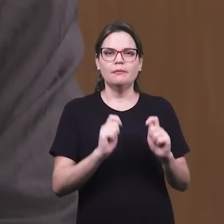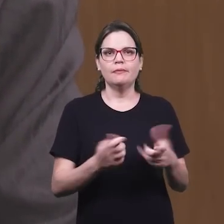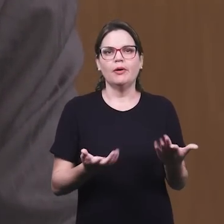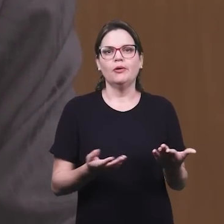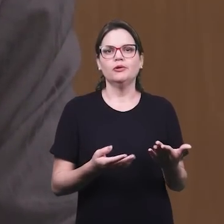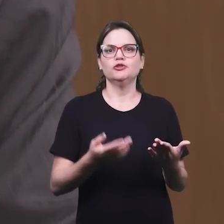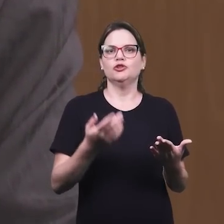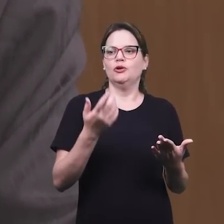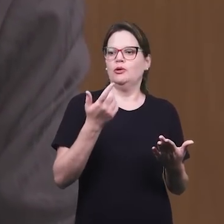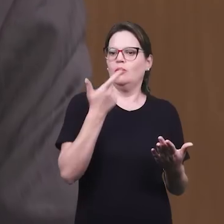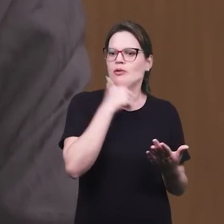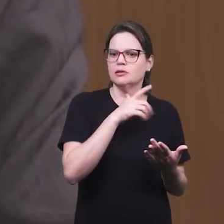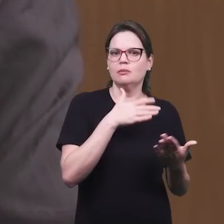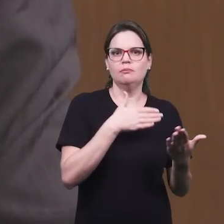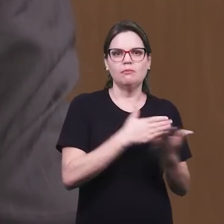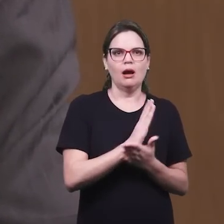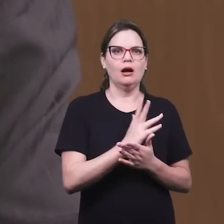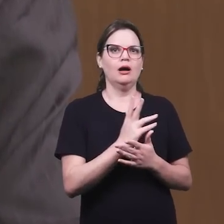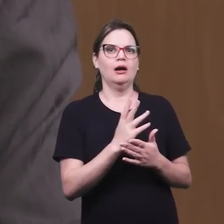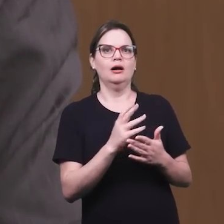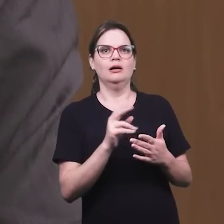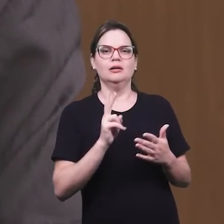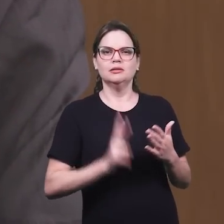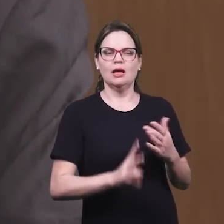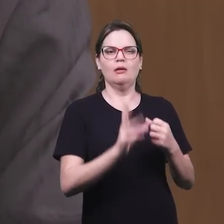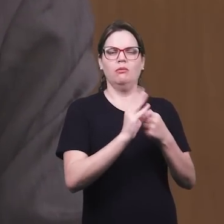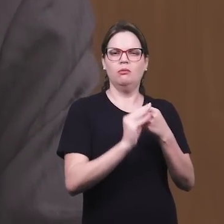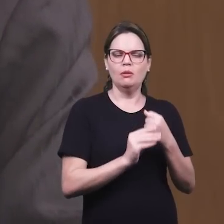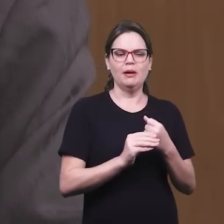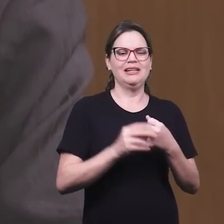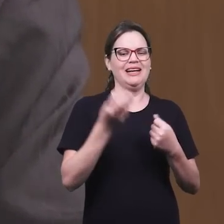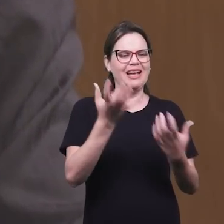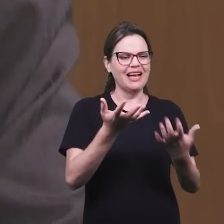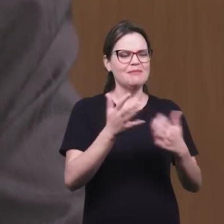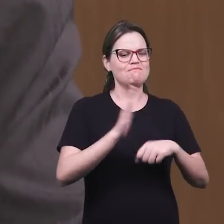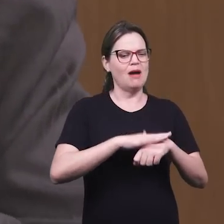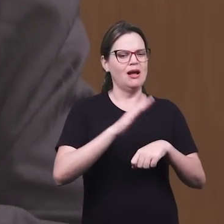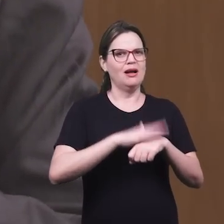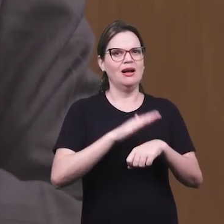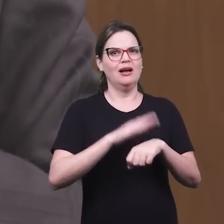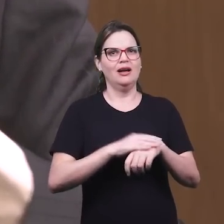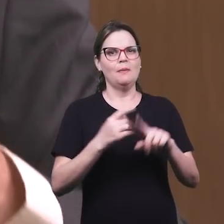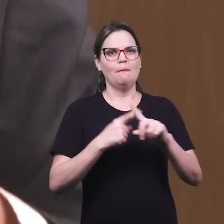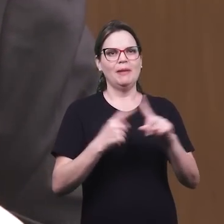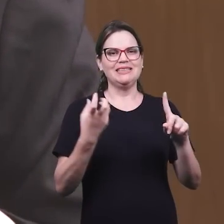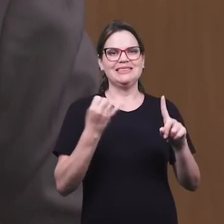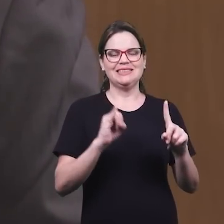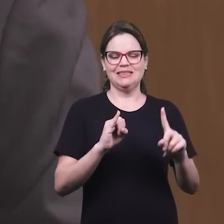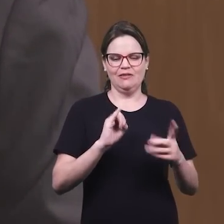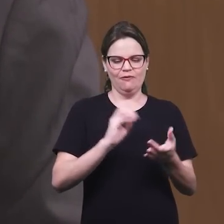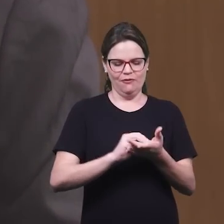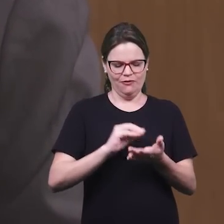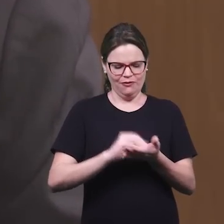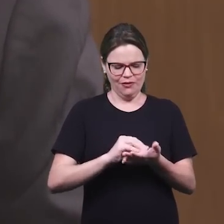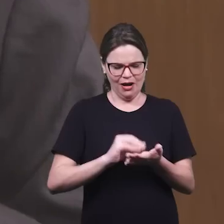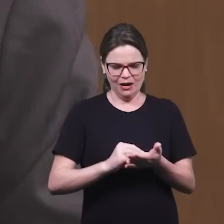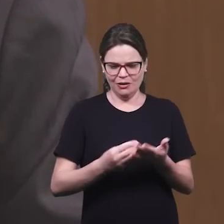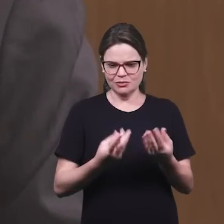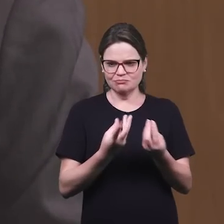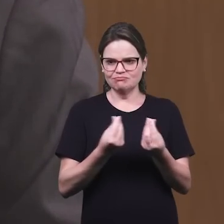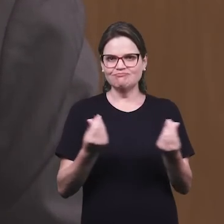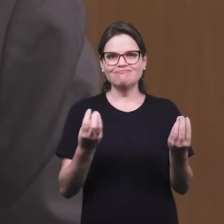fazer grandes conquistas e sempre vai estar desejando buscar mais, isso tudo está na obra criadora,